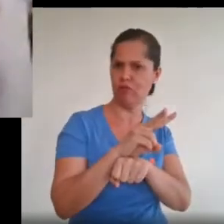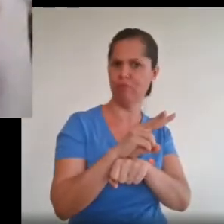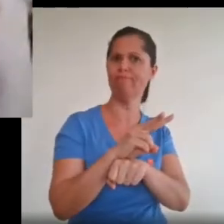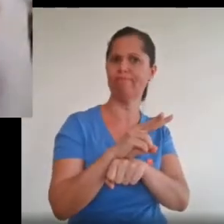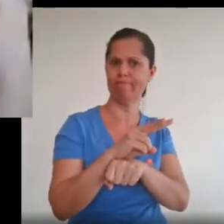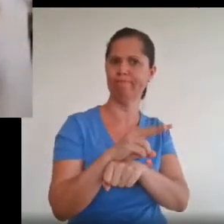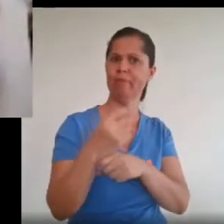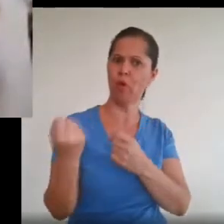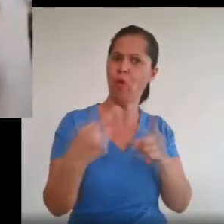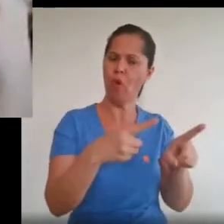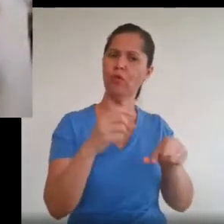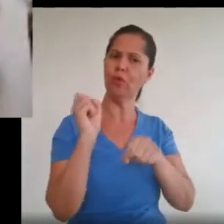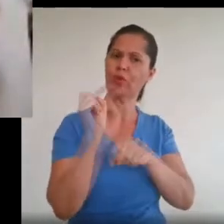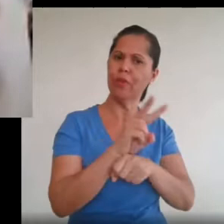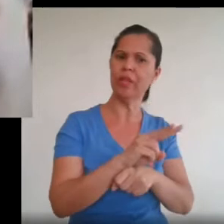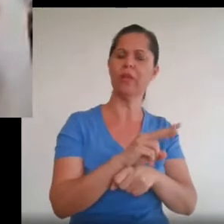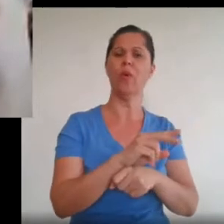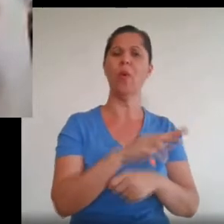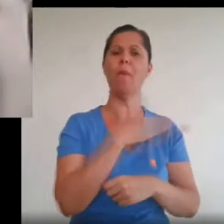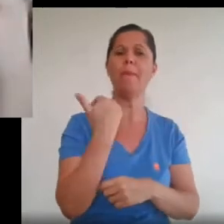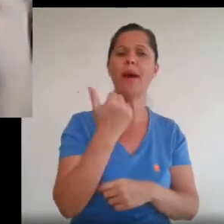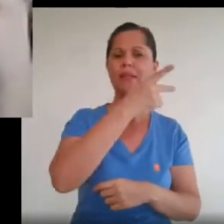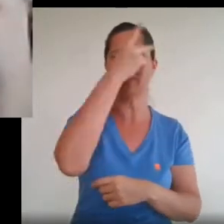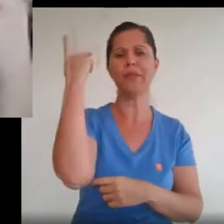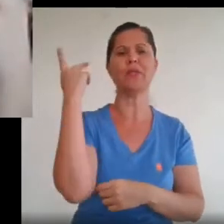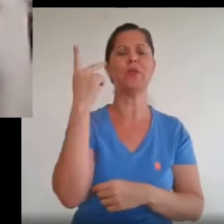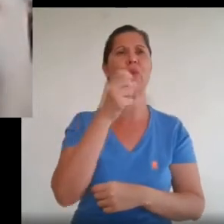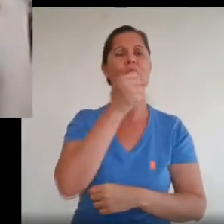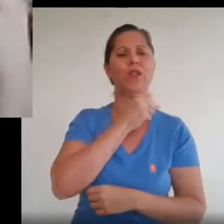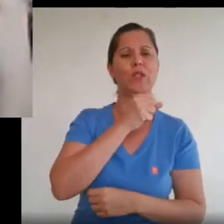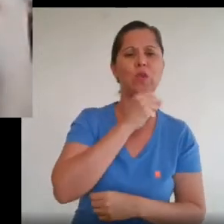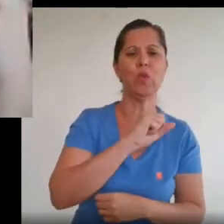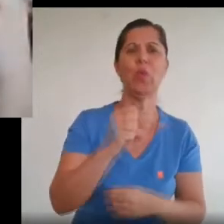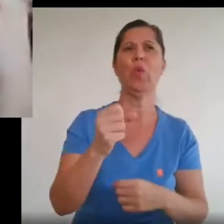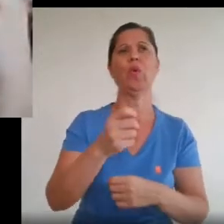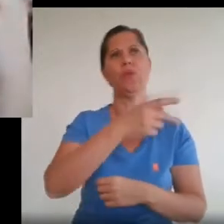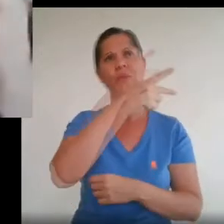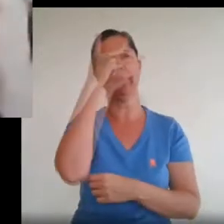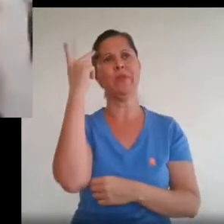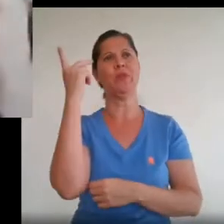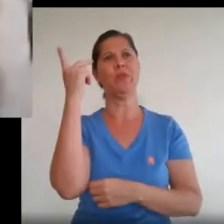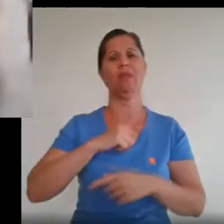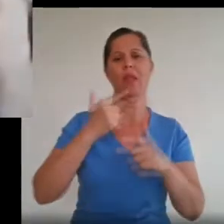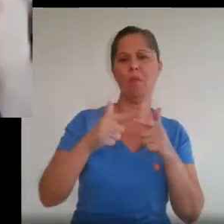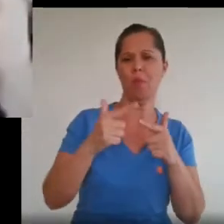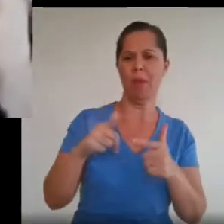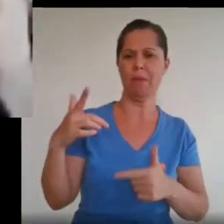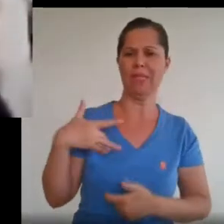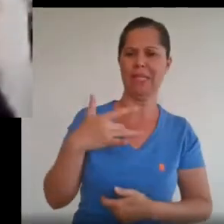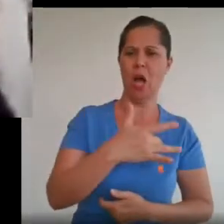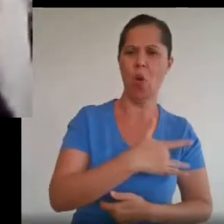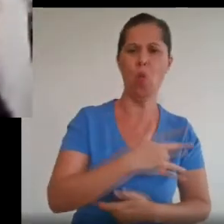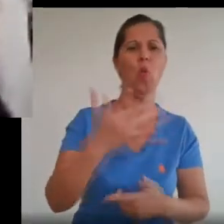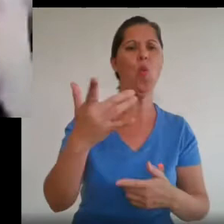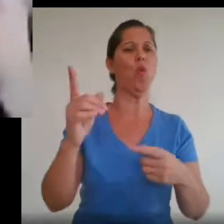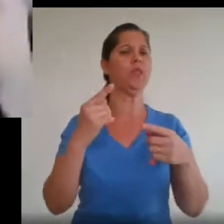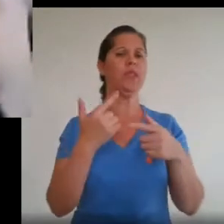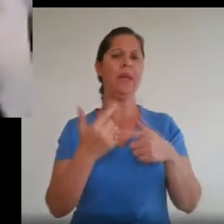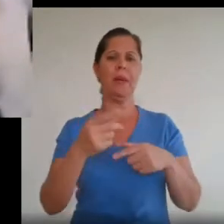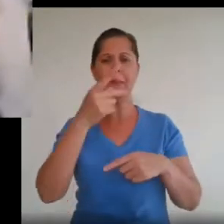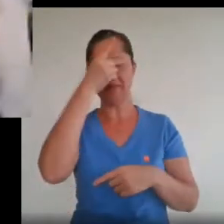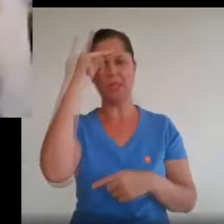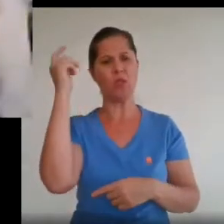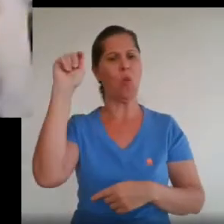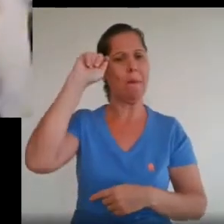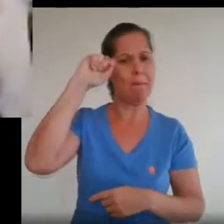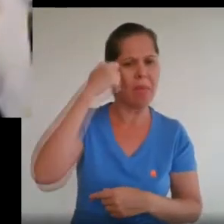preto, pobre, idosos, pessoas com comorbidades e nas periferias. Então, volta na